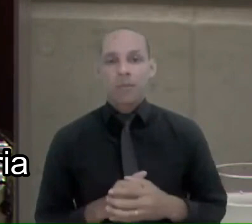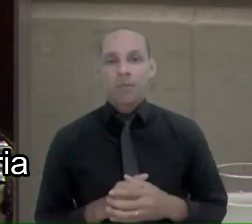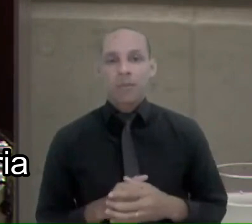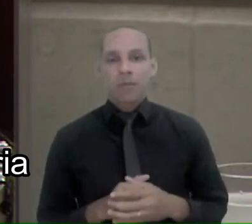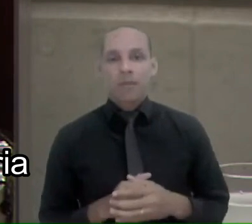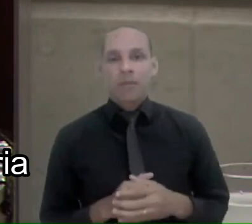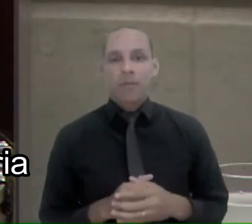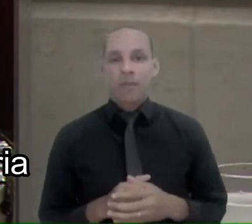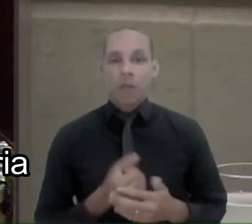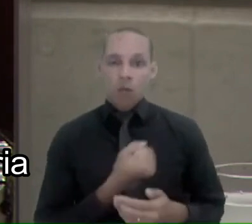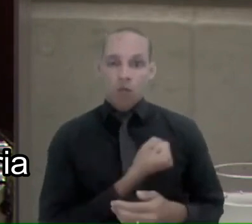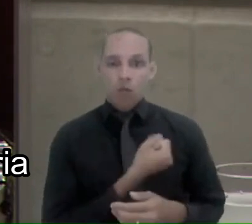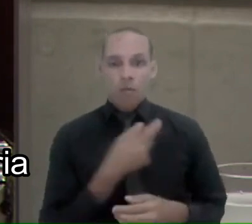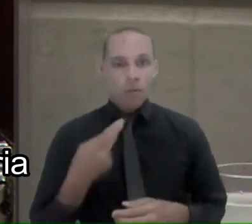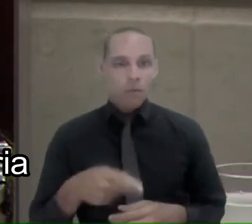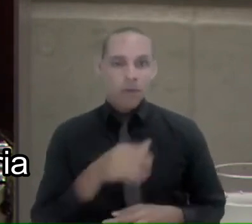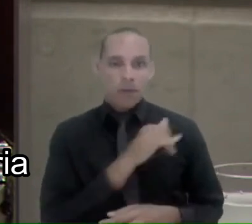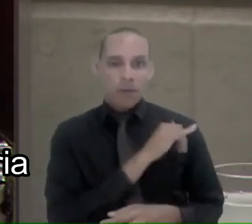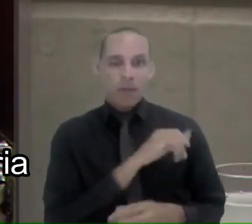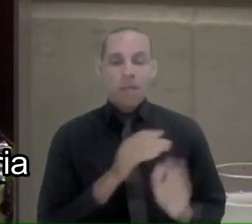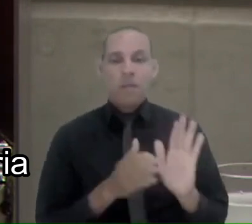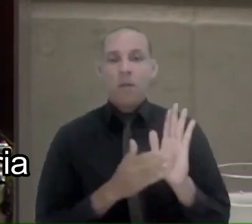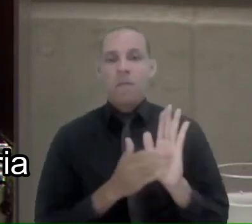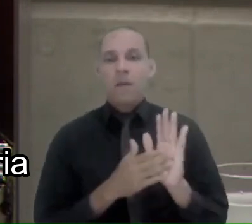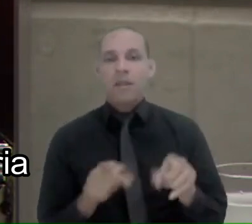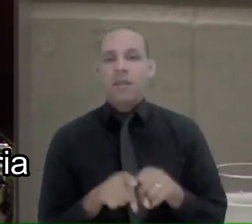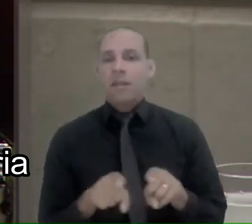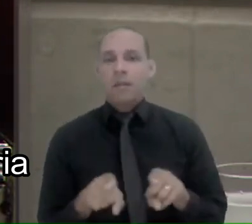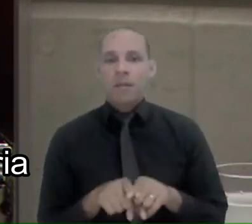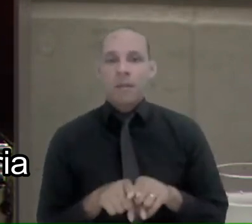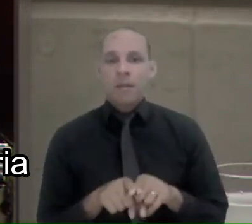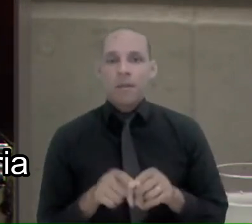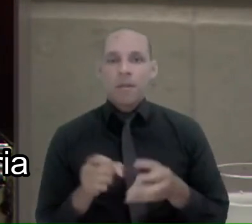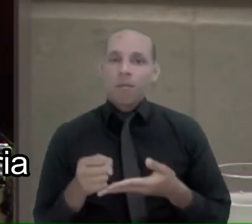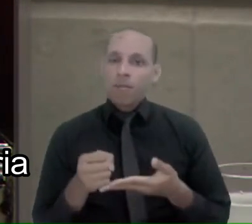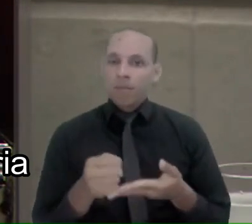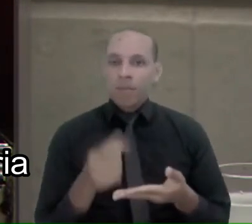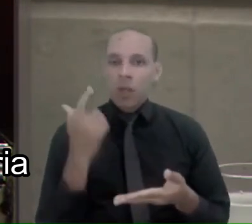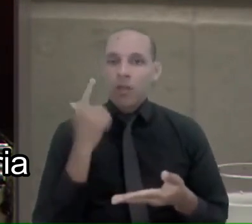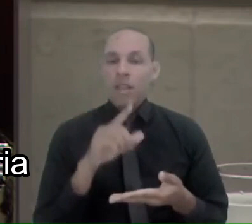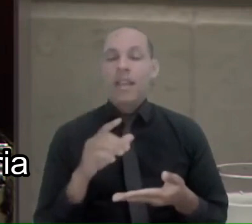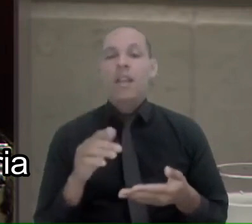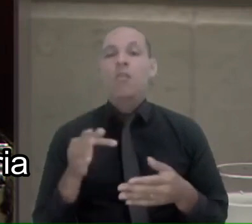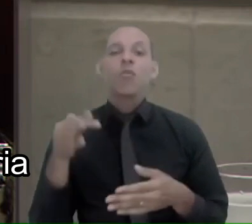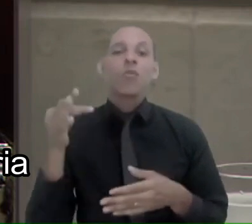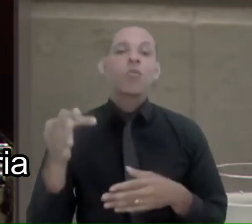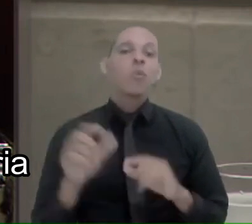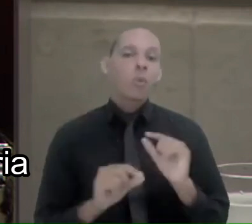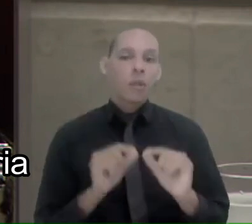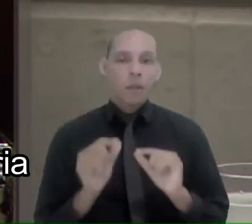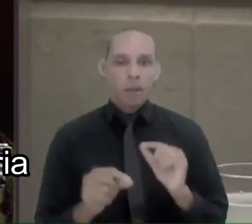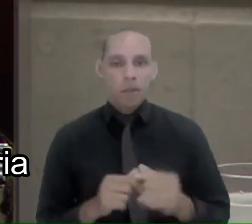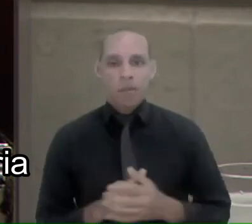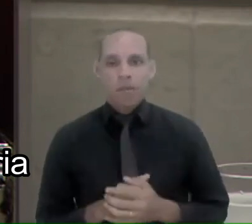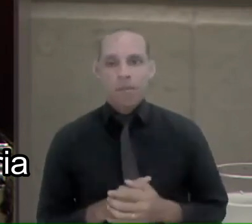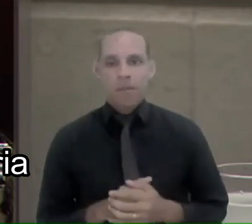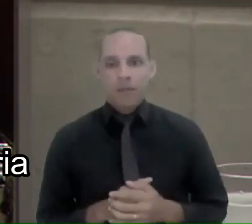os números do Rio de Janeiro, as propostas que o Rio de Janeiro levou à frente, o que vem para o futuro.